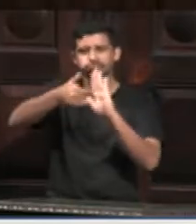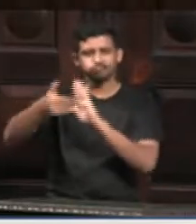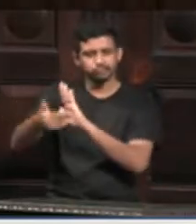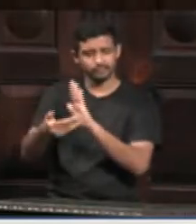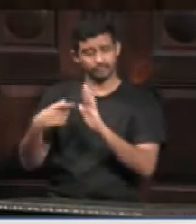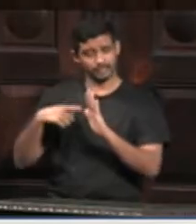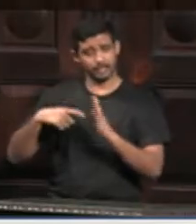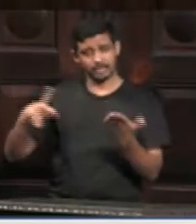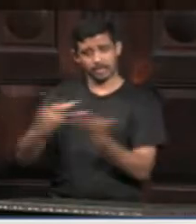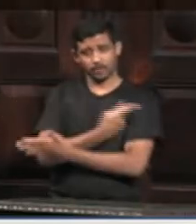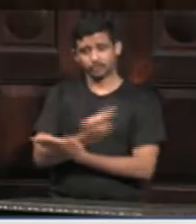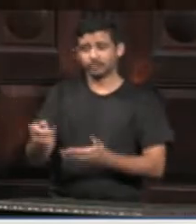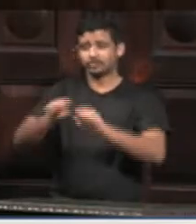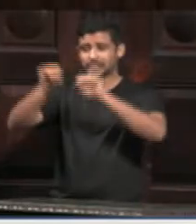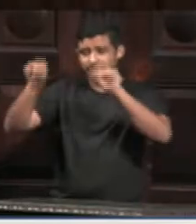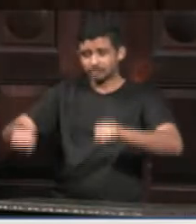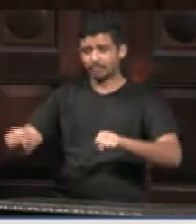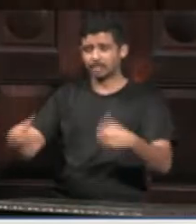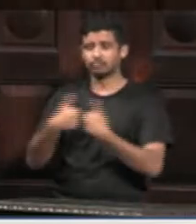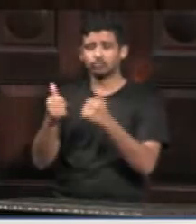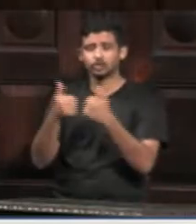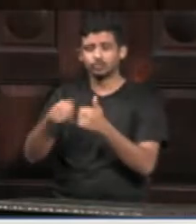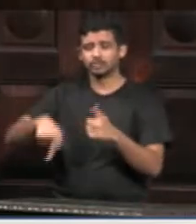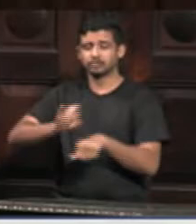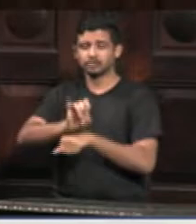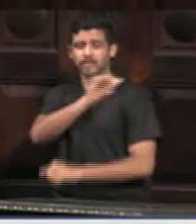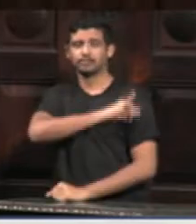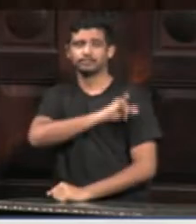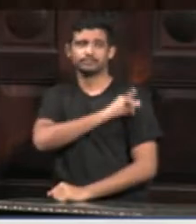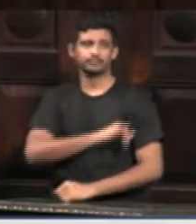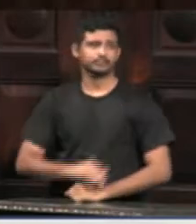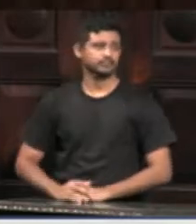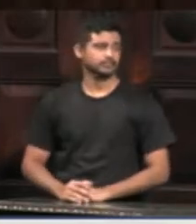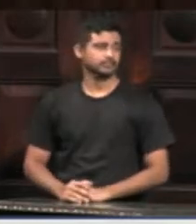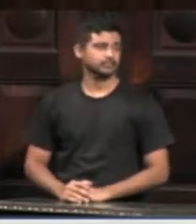acontecidos no sistema de transporte do Estado do Rio de Janeiro.